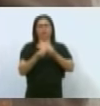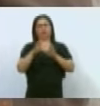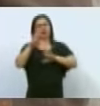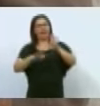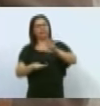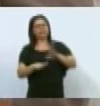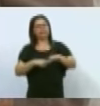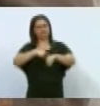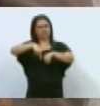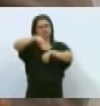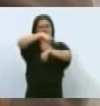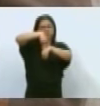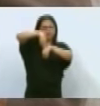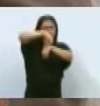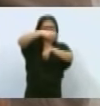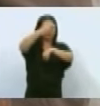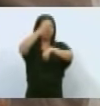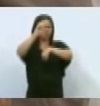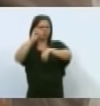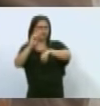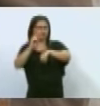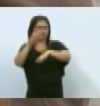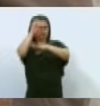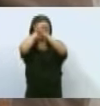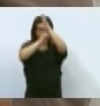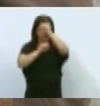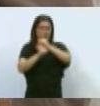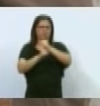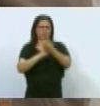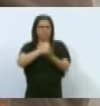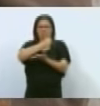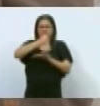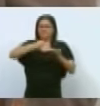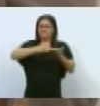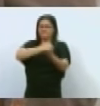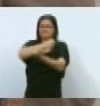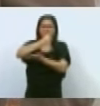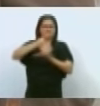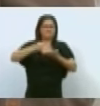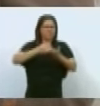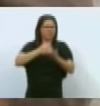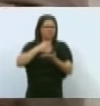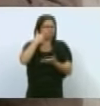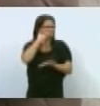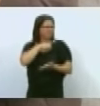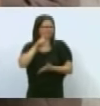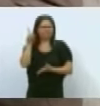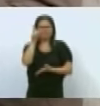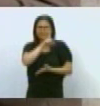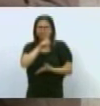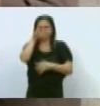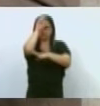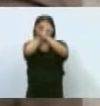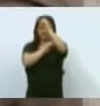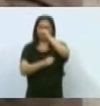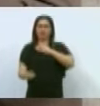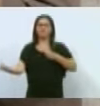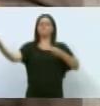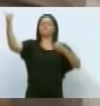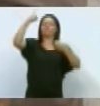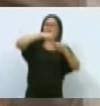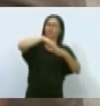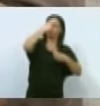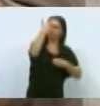40 aulas, que é o básico, não aprende quase nada, volta, vai voltando até ela